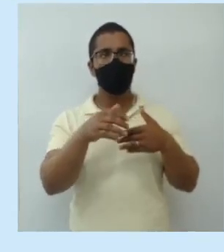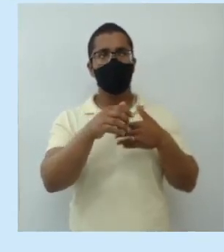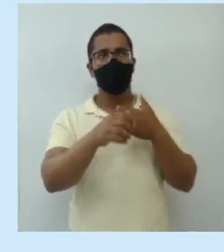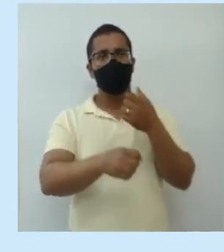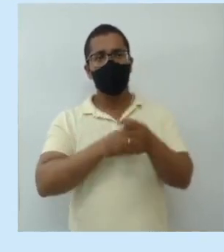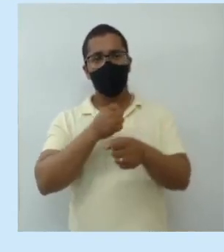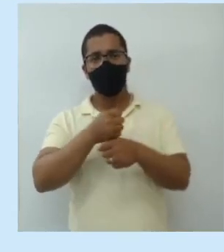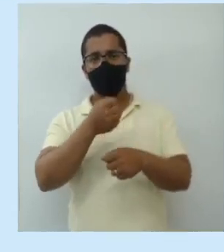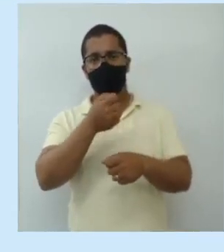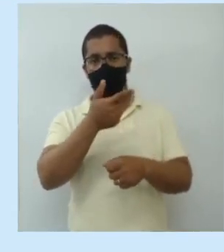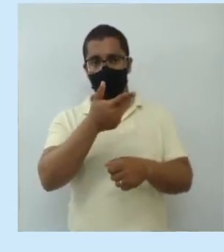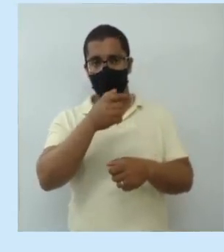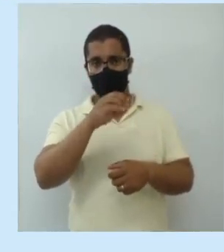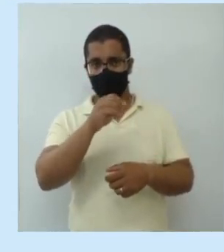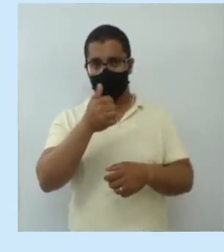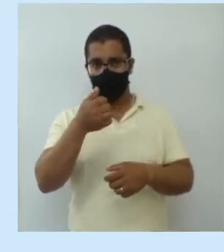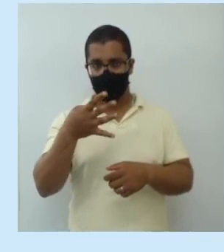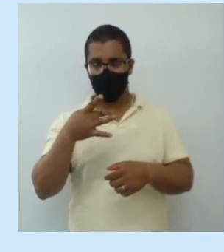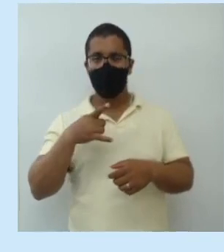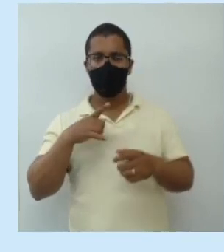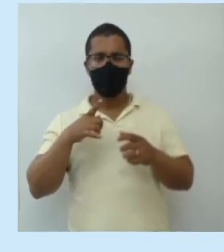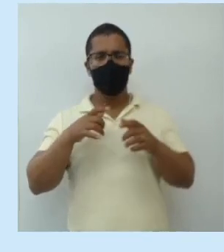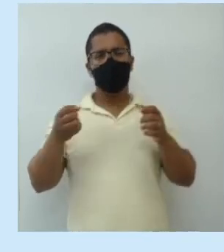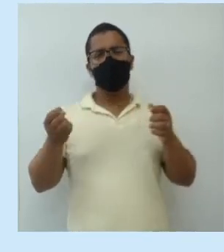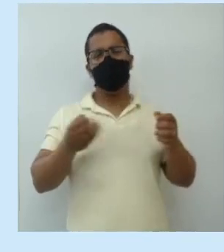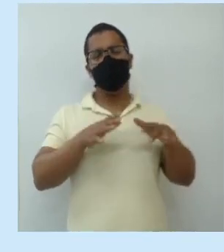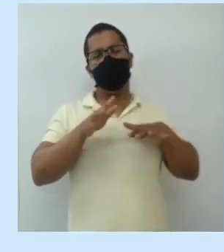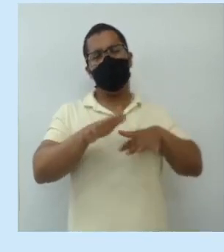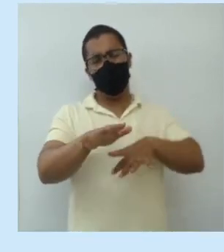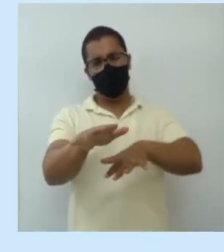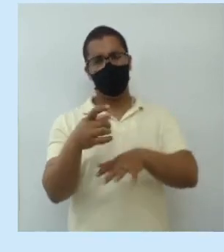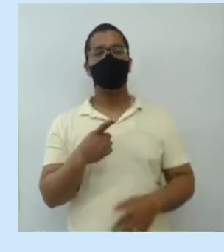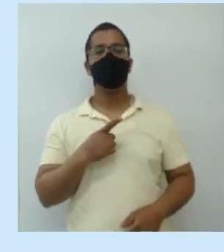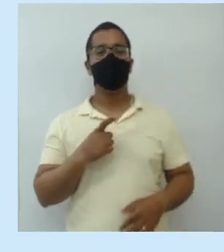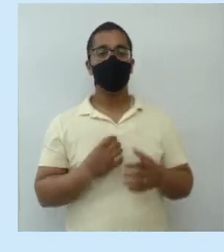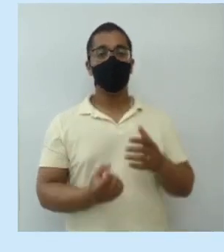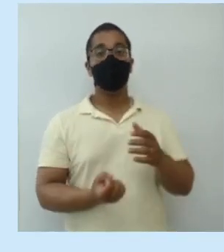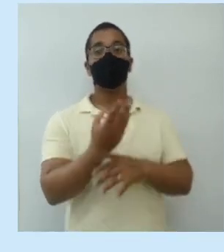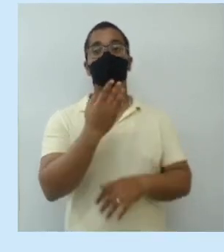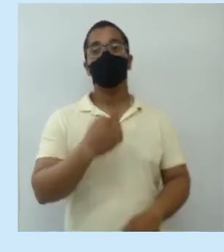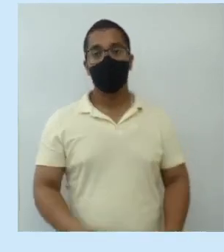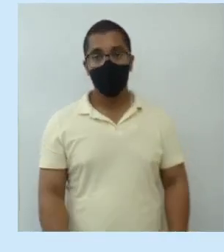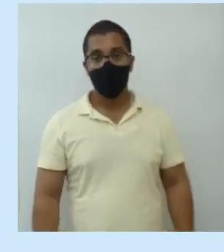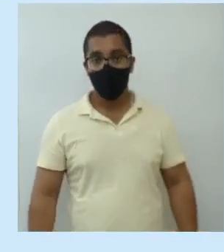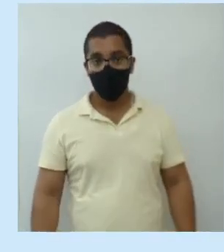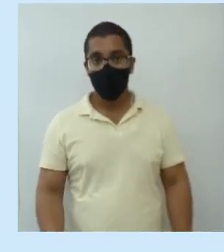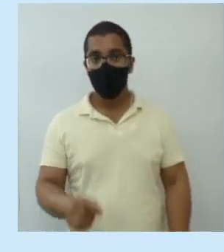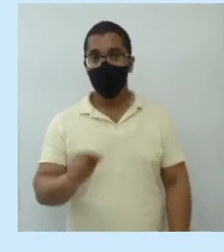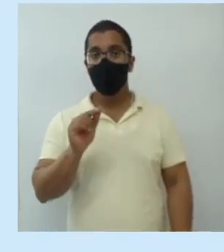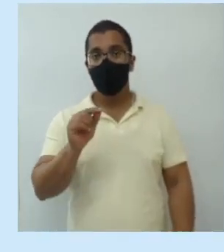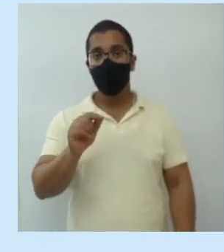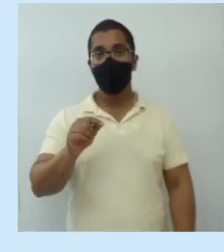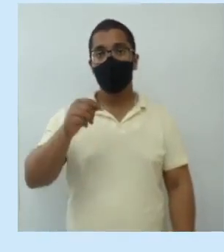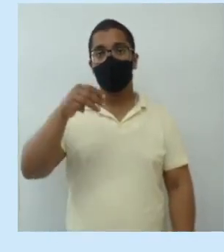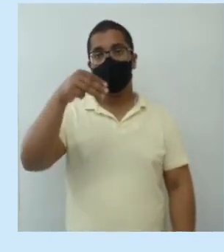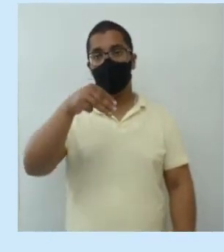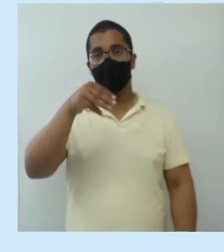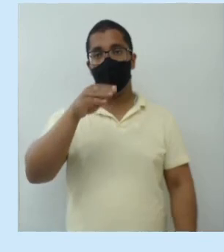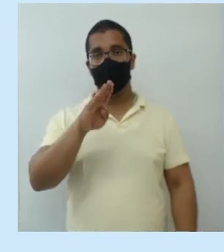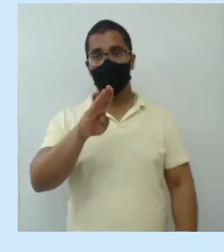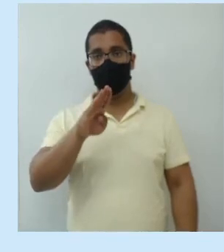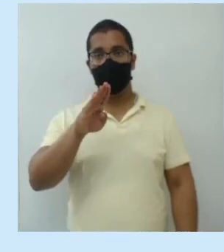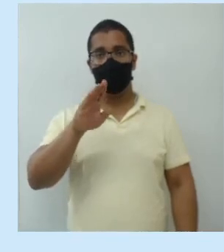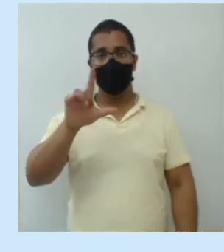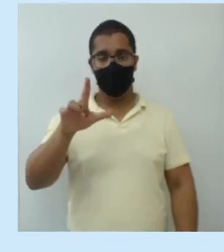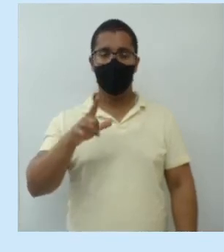né, desses novos cenários e desses novos movimentos, nós vamos ter a formação, né, do movimento Brasil Livre, certo?